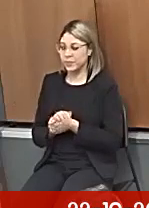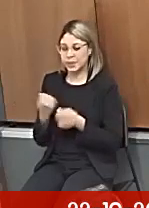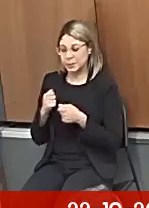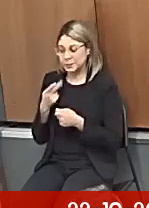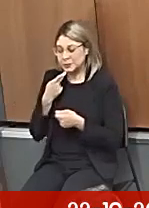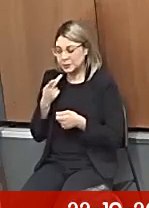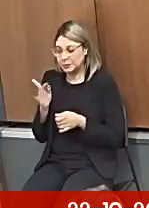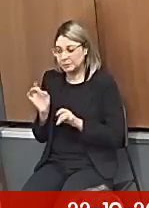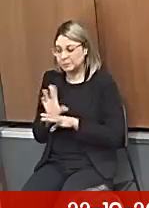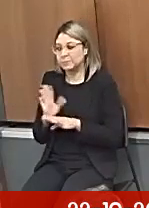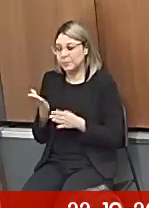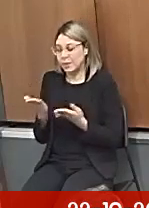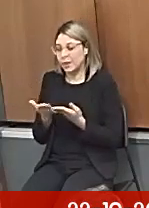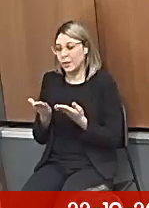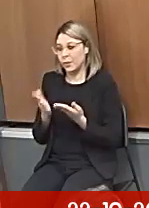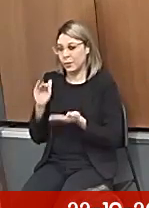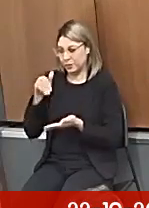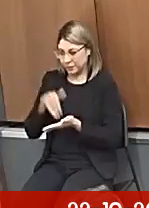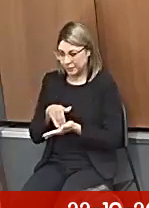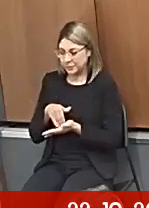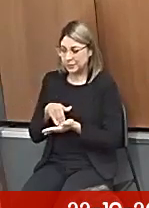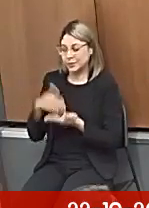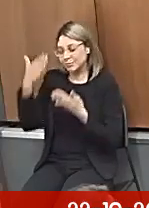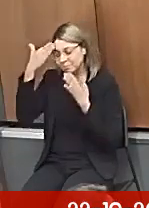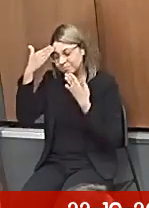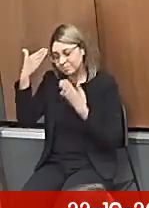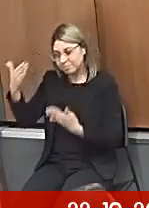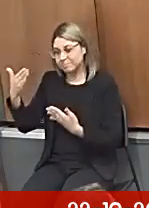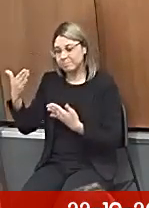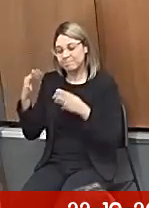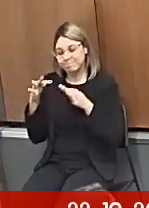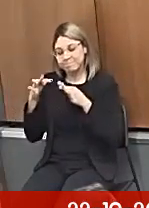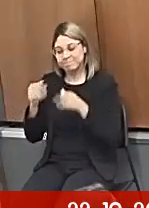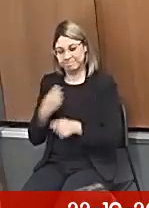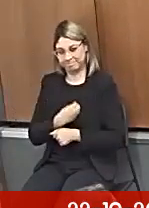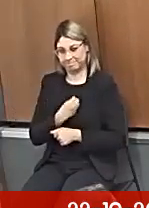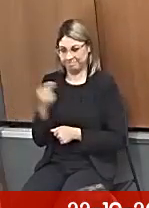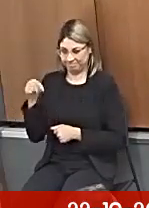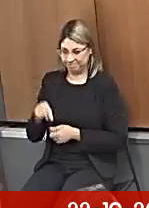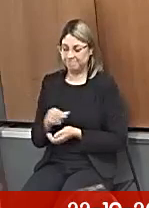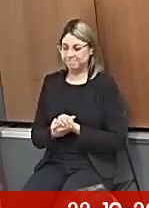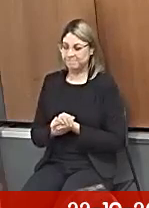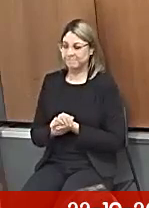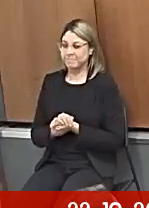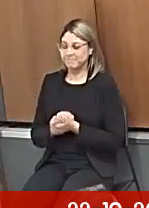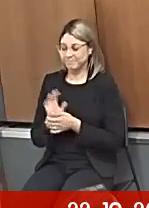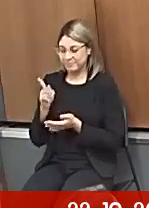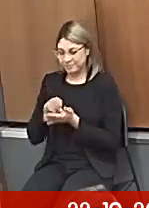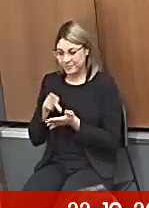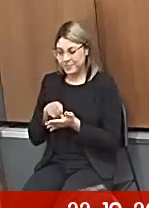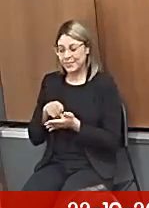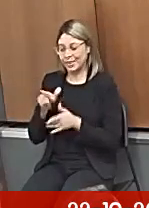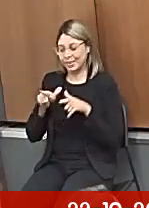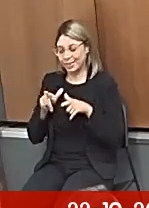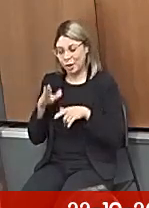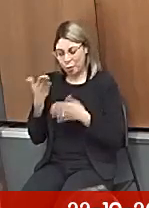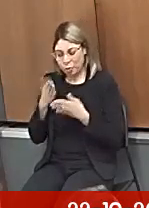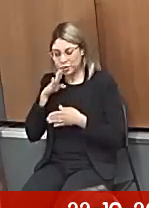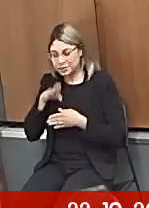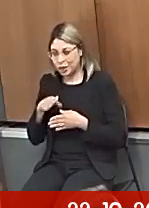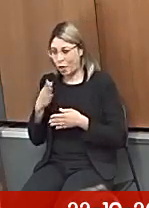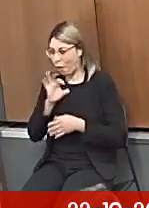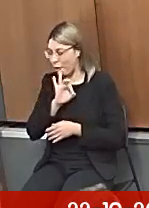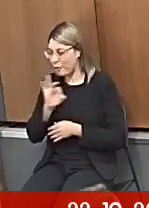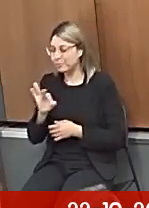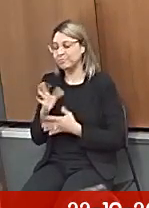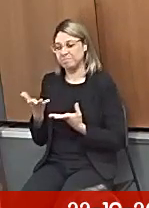últimos comentários e já vamos partir, então, para o encerramento. Agradeço a todos presentes. Realmente foi uma tarde bem produtiva